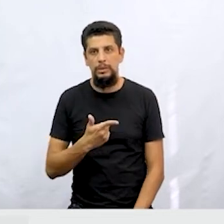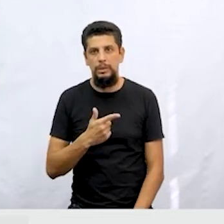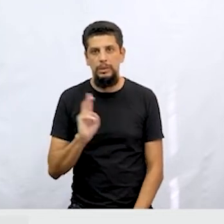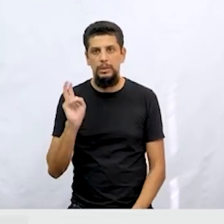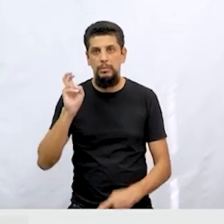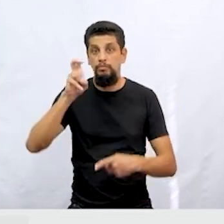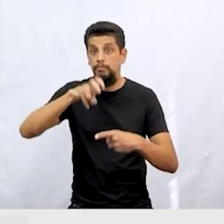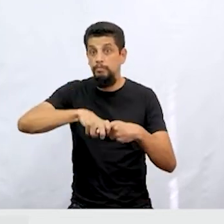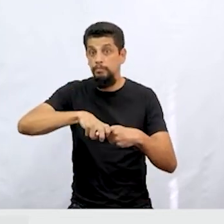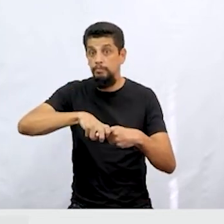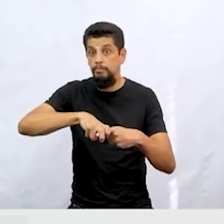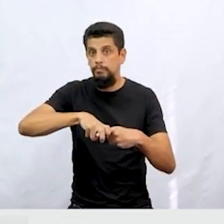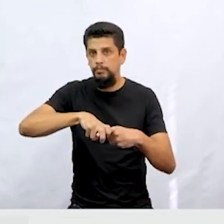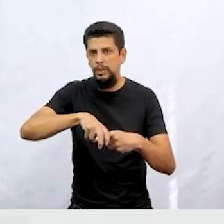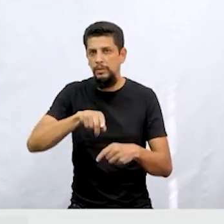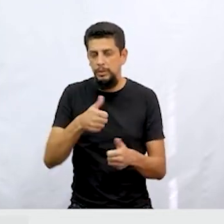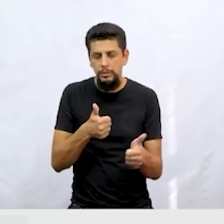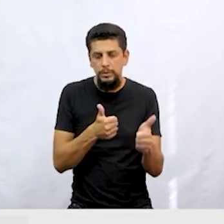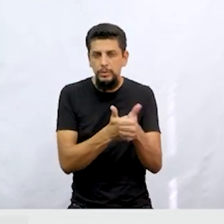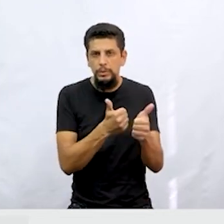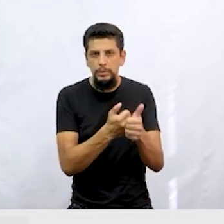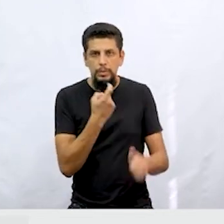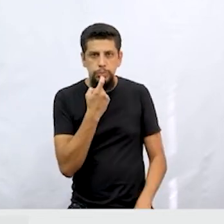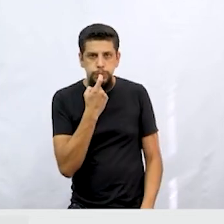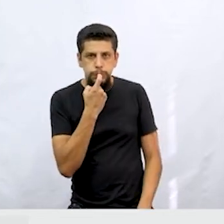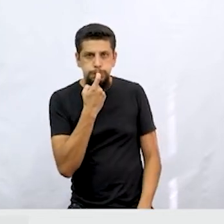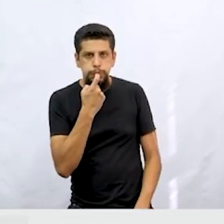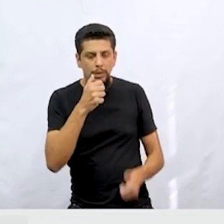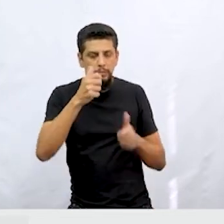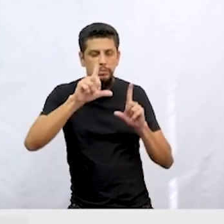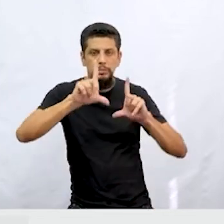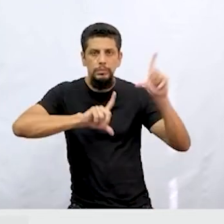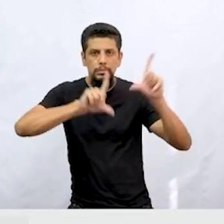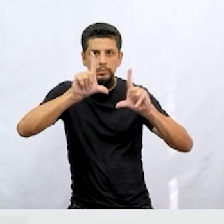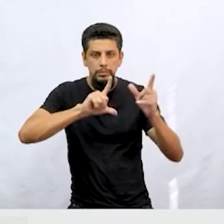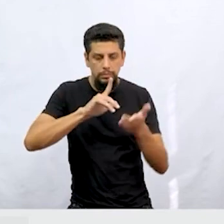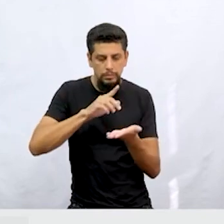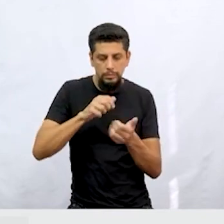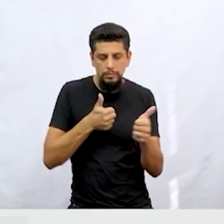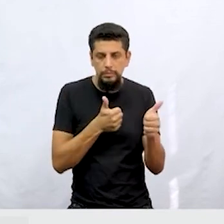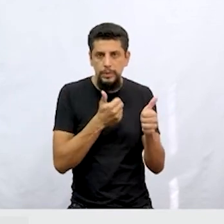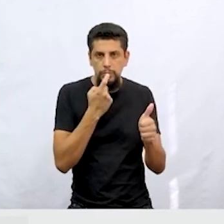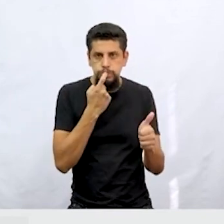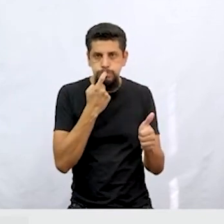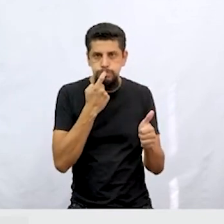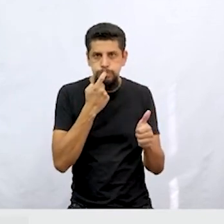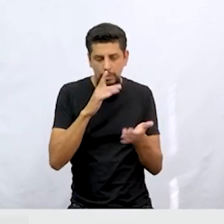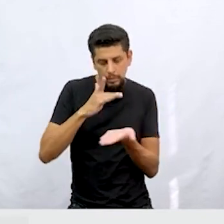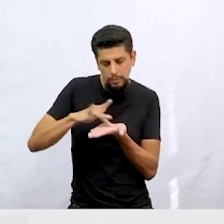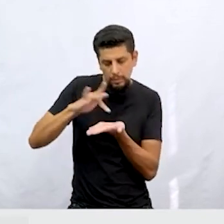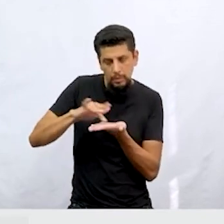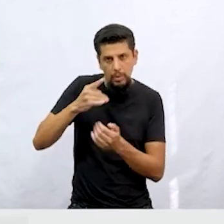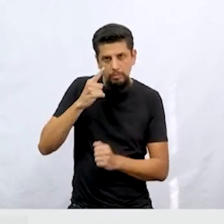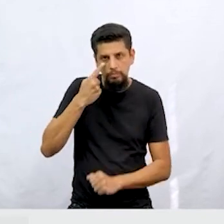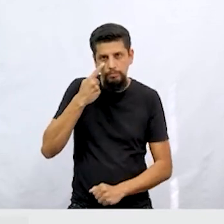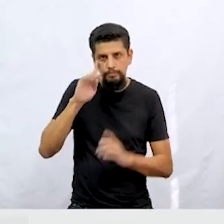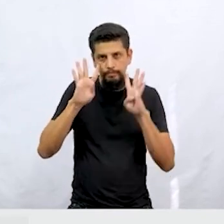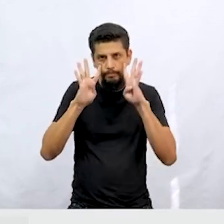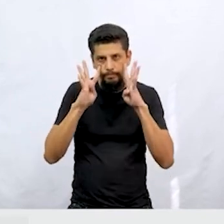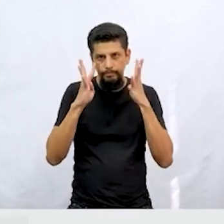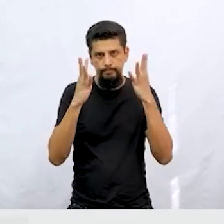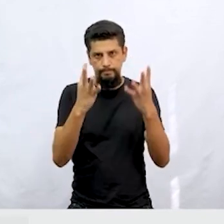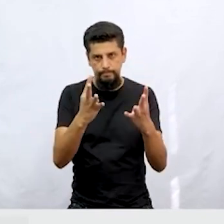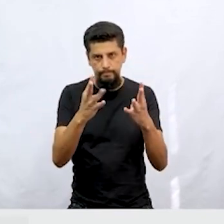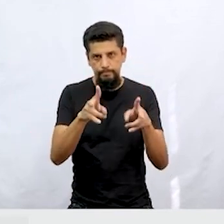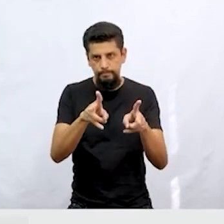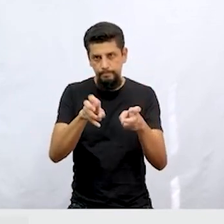estão sentadas. Vá bem pertinho da televisão, pertinho do celular. Olhe com